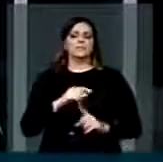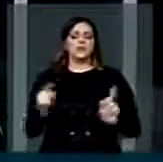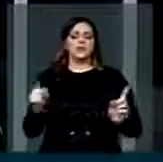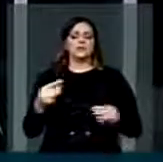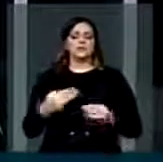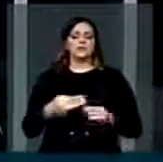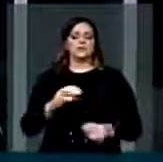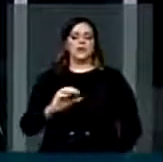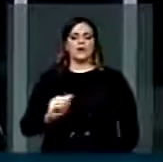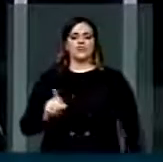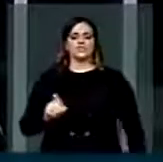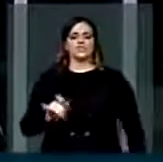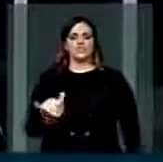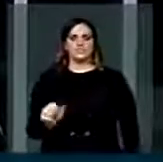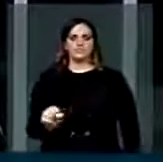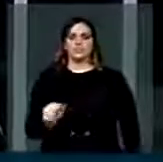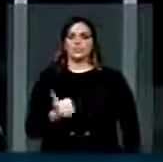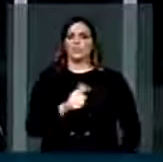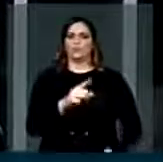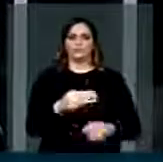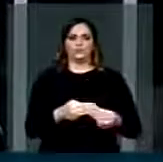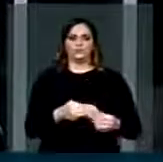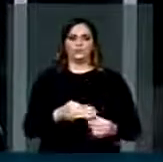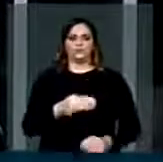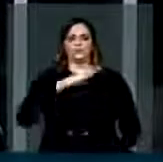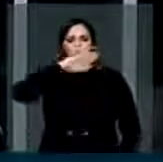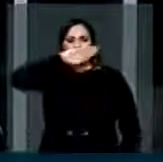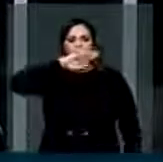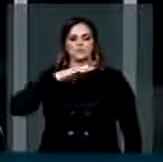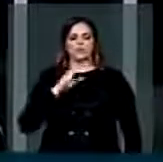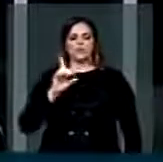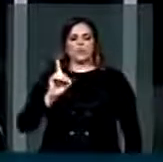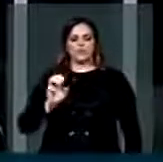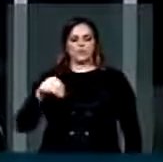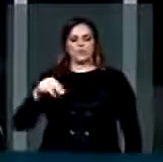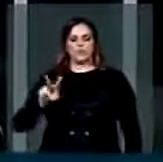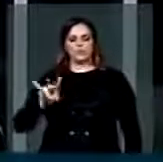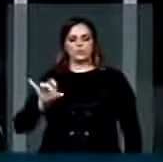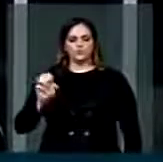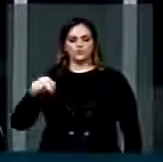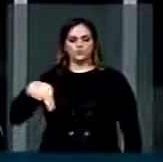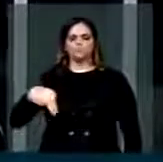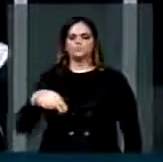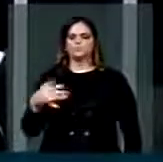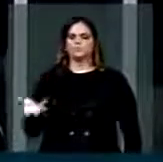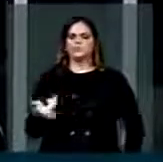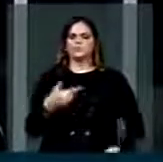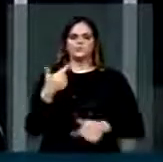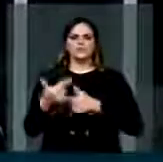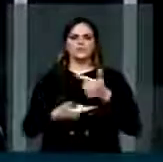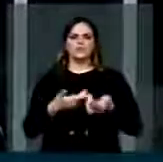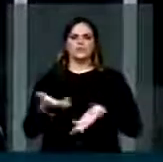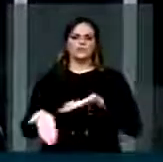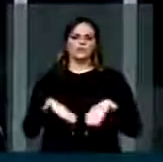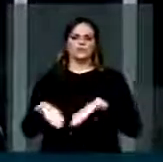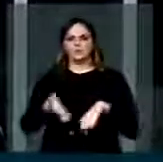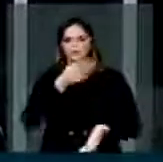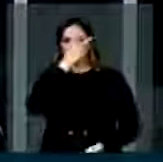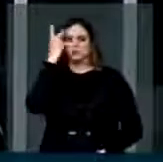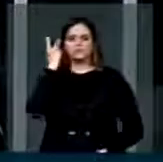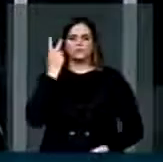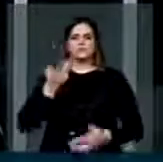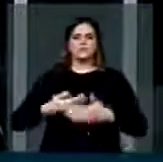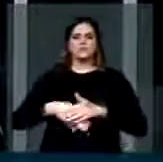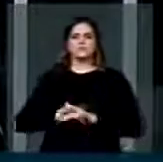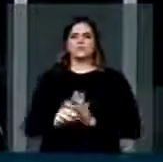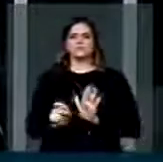município de Caxias, lá com o bispo Dom Wilson. Faz um trabalho meritório de tentar recuperar as pessoas que